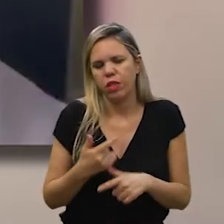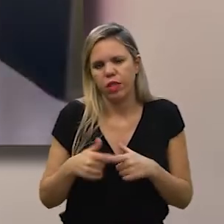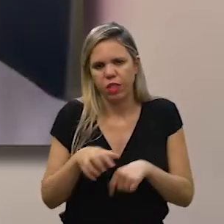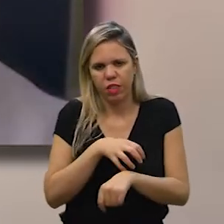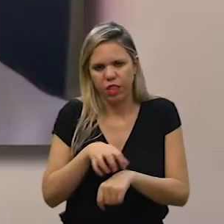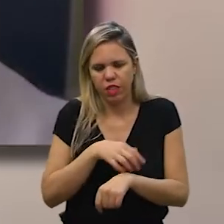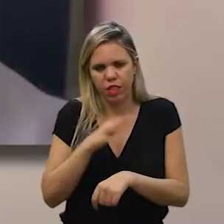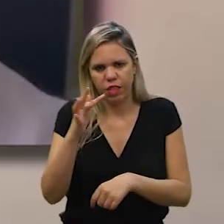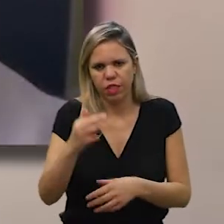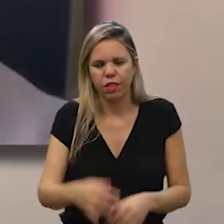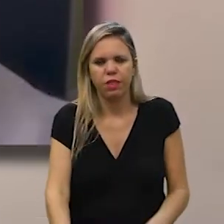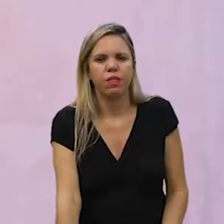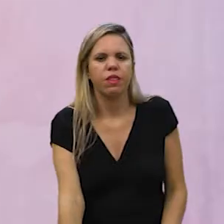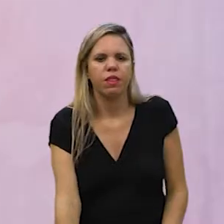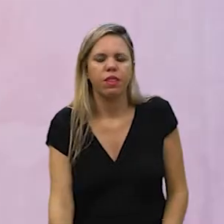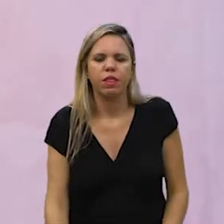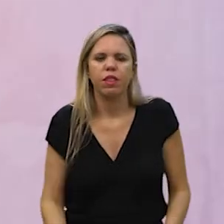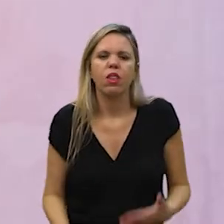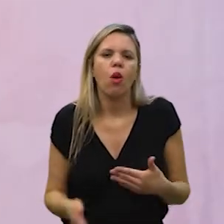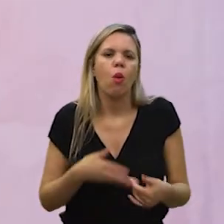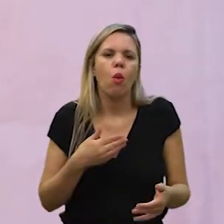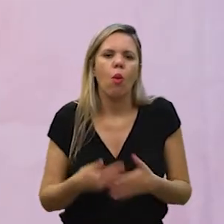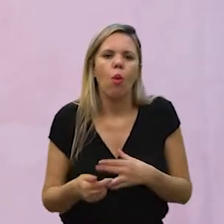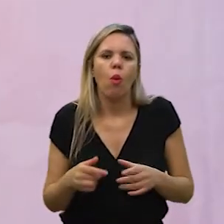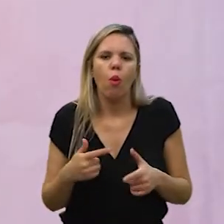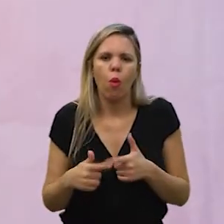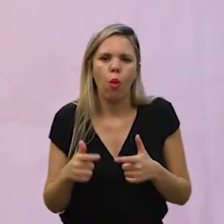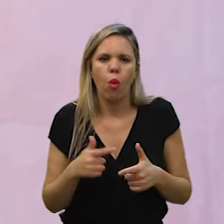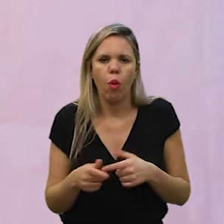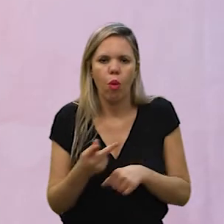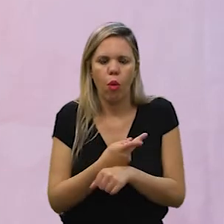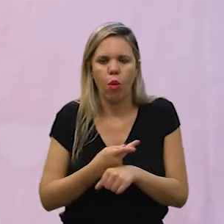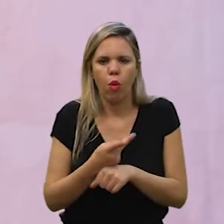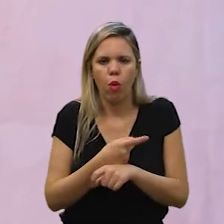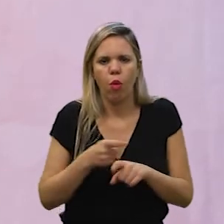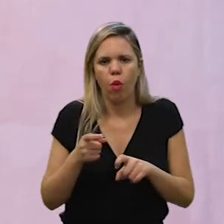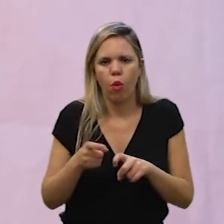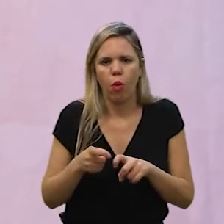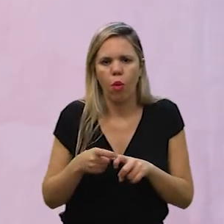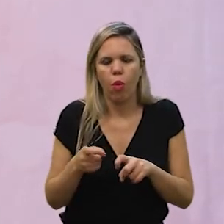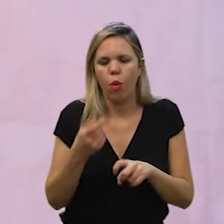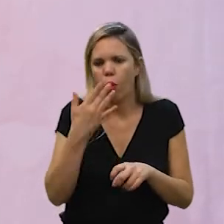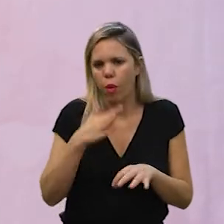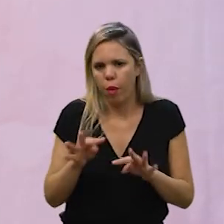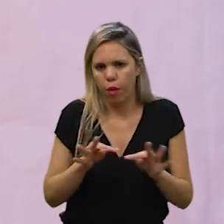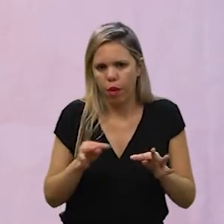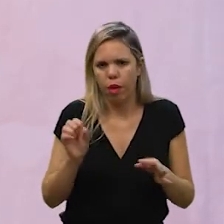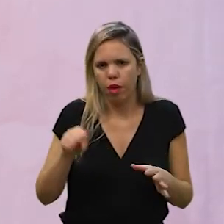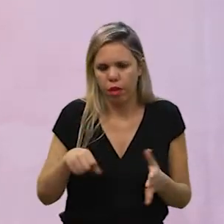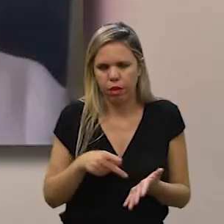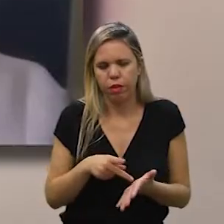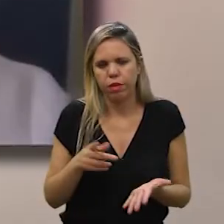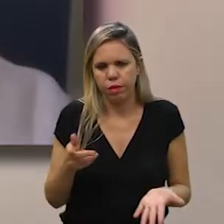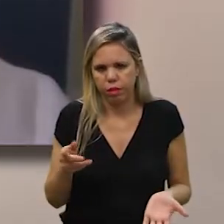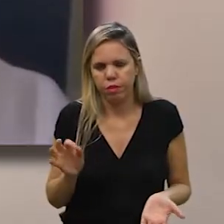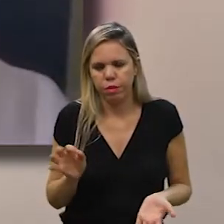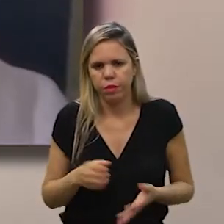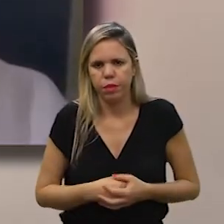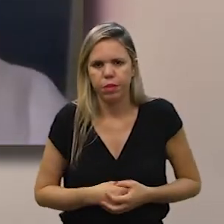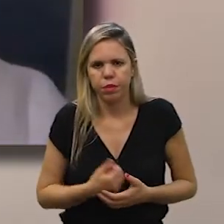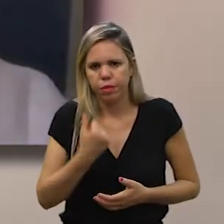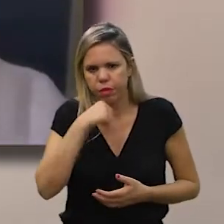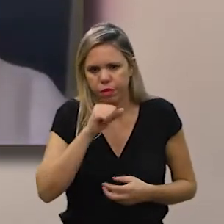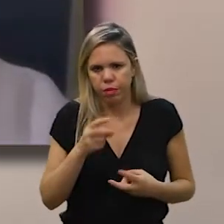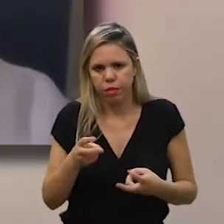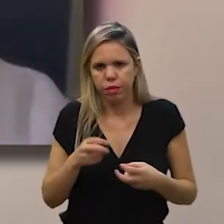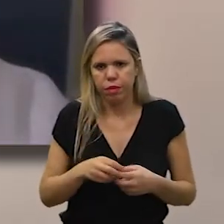é o que vai dar problema no futuro. E qualquer tipo de reação, procurar um pediatra imediatamente, né? Com certeza.